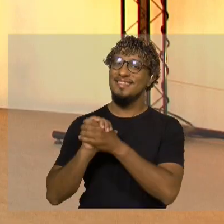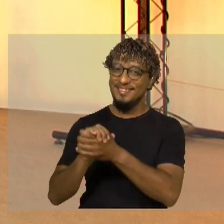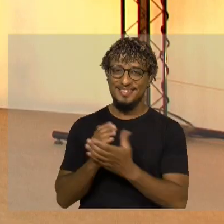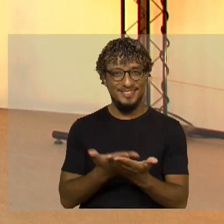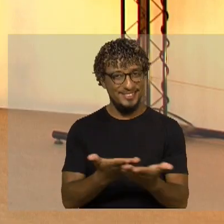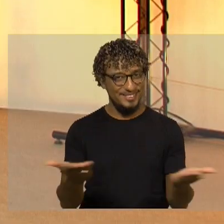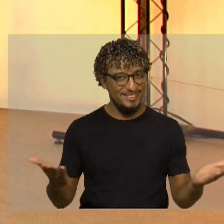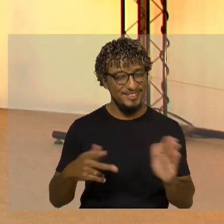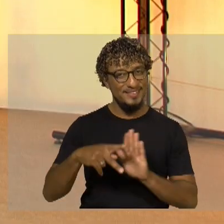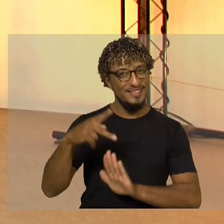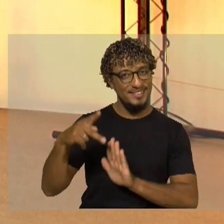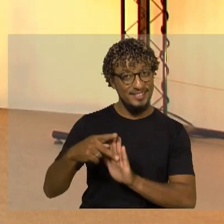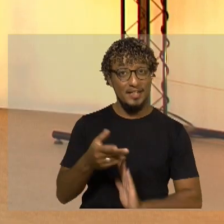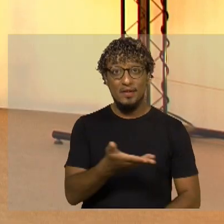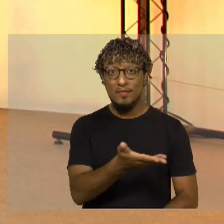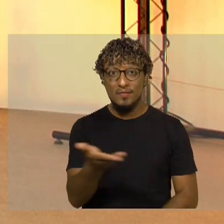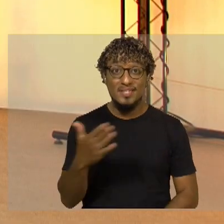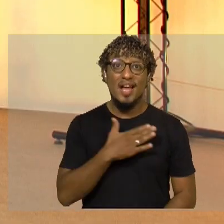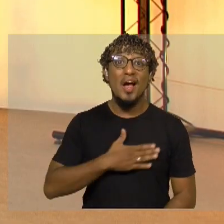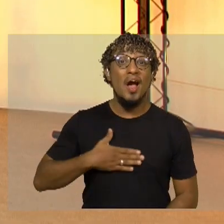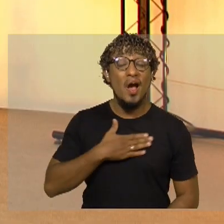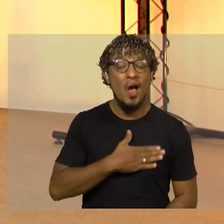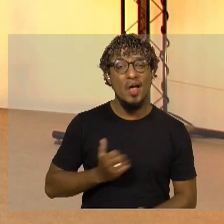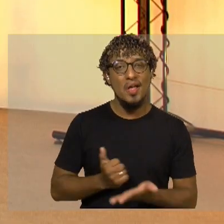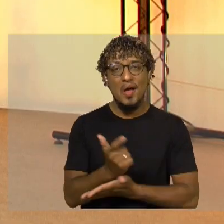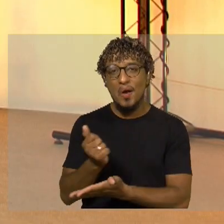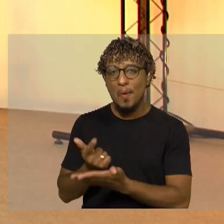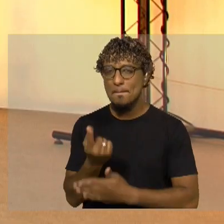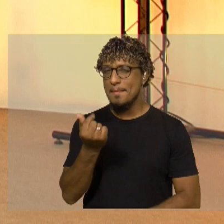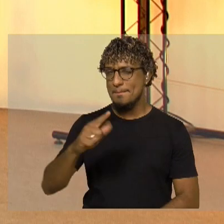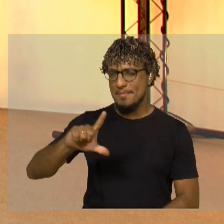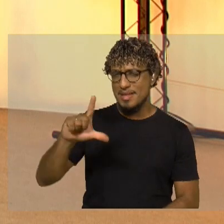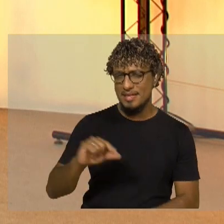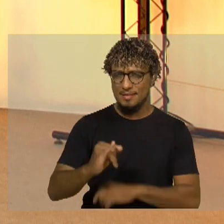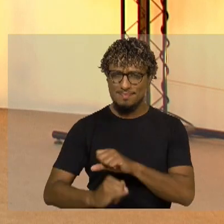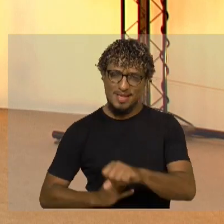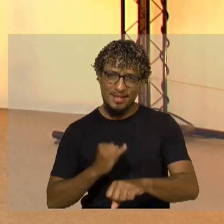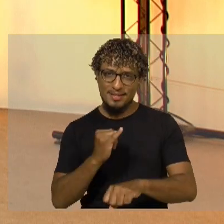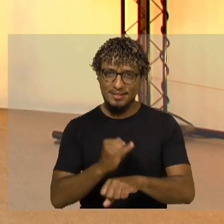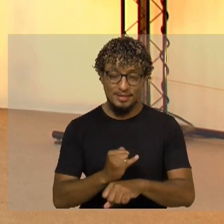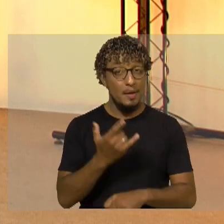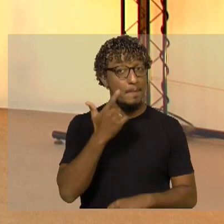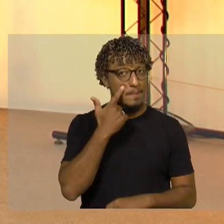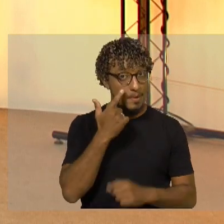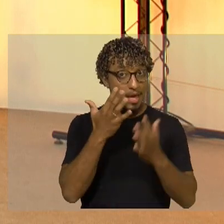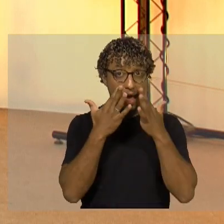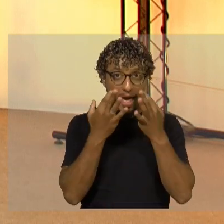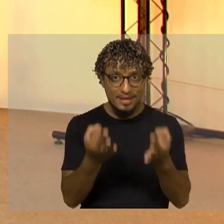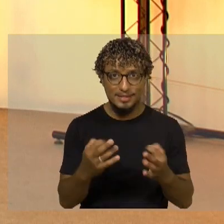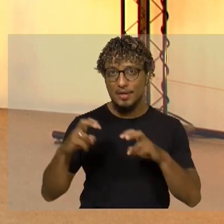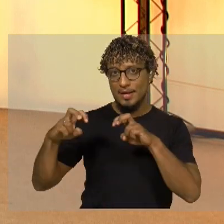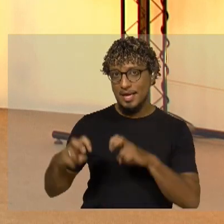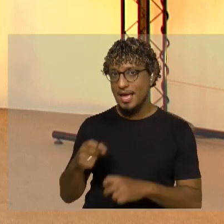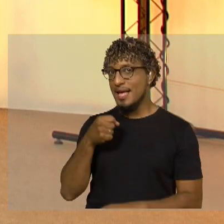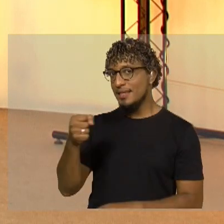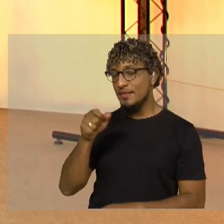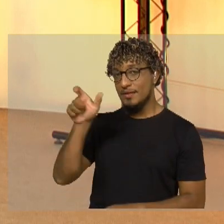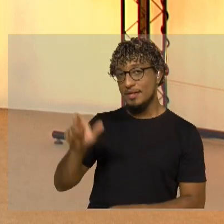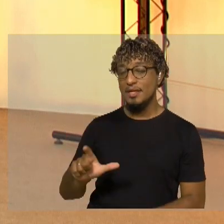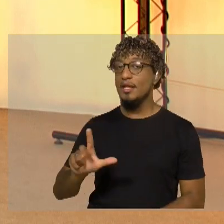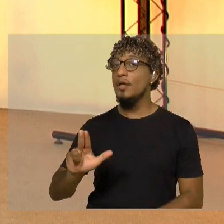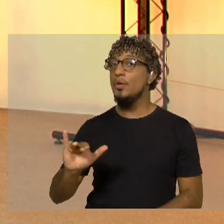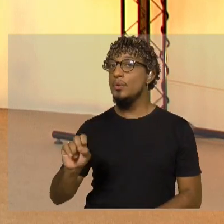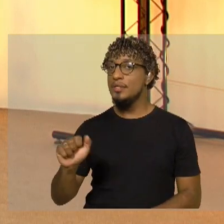Parabéns a todos do projeto. E para você que gosta de comprar mais barato de forma online, preste atenção nessa entrevista. A jornalista